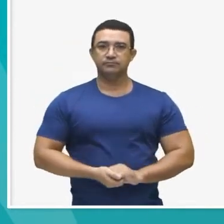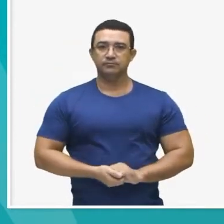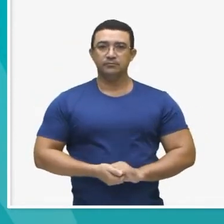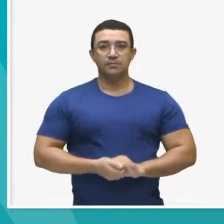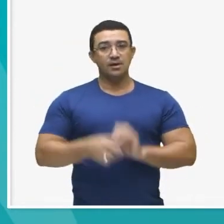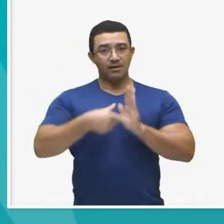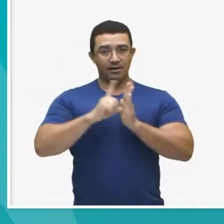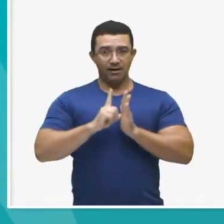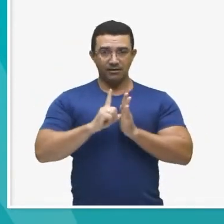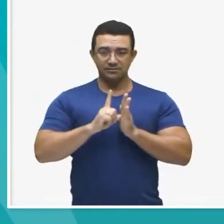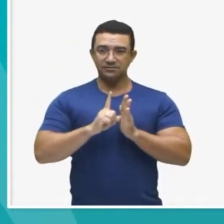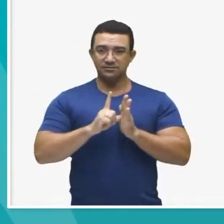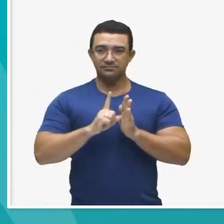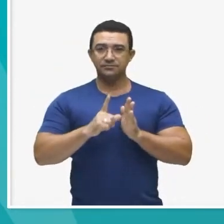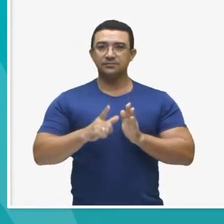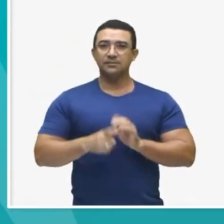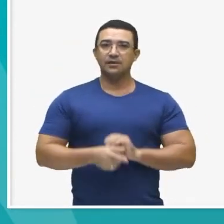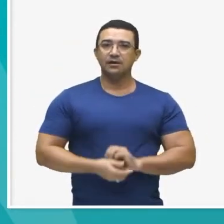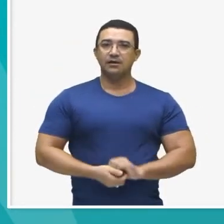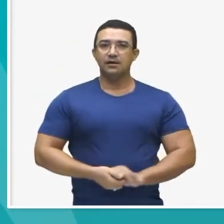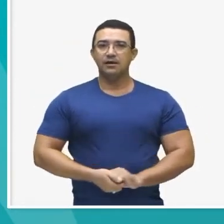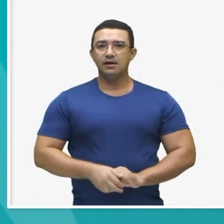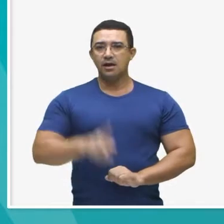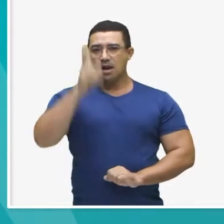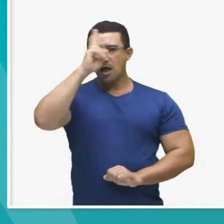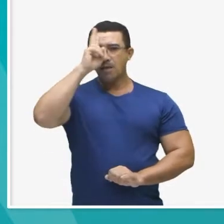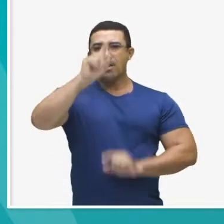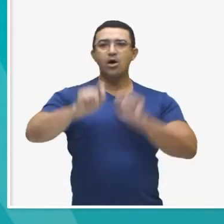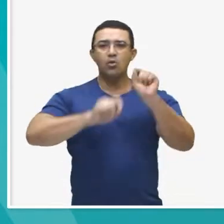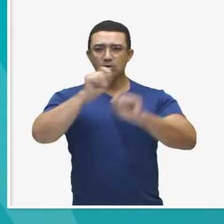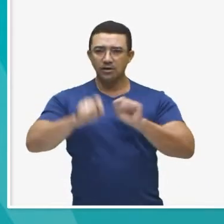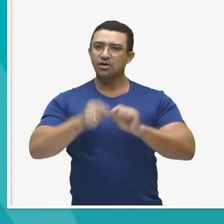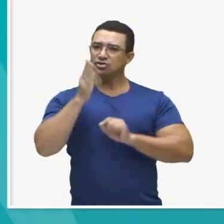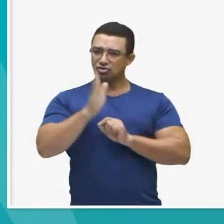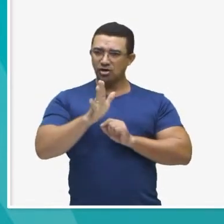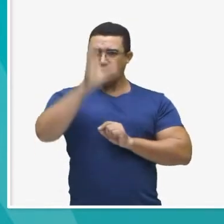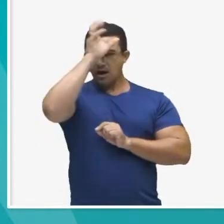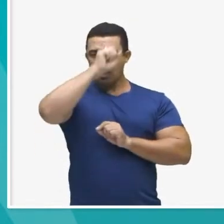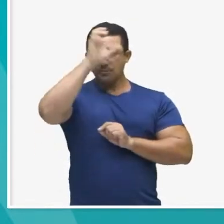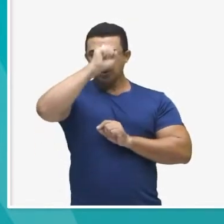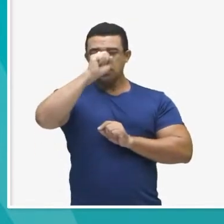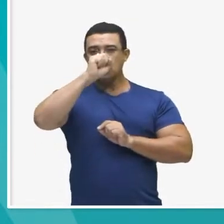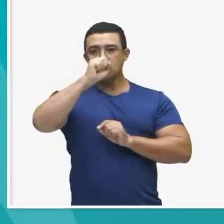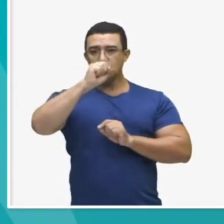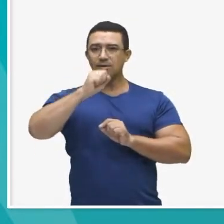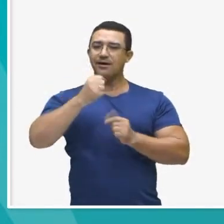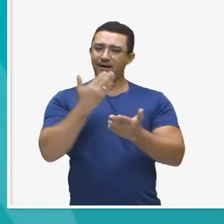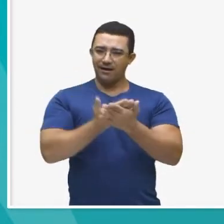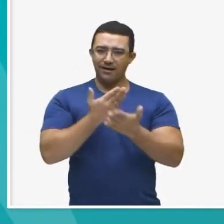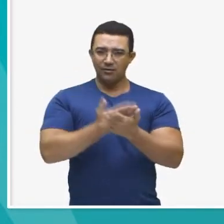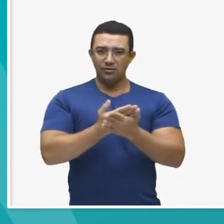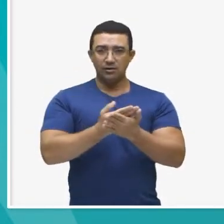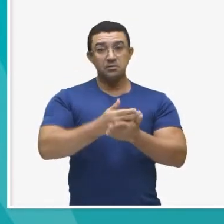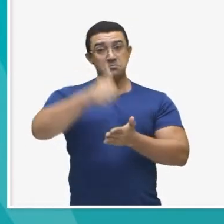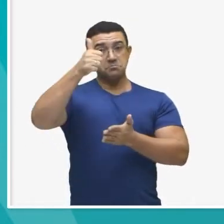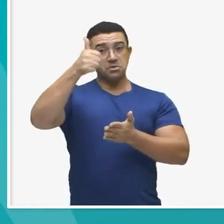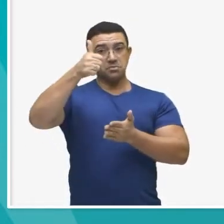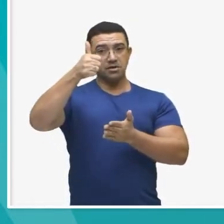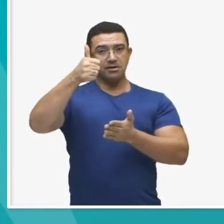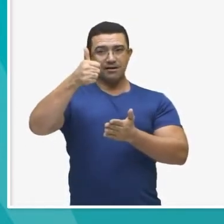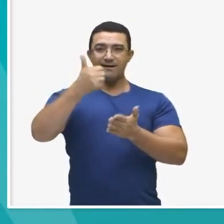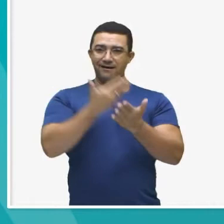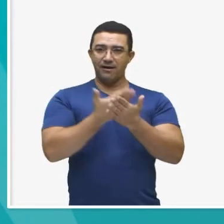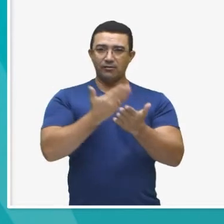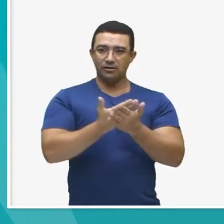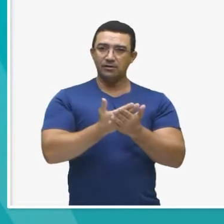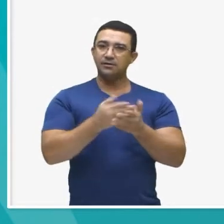disso, vamos então pincelar um pouquinho daquilo que a gente acabou de aprender na primeira parte da aula e assim reforçar as